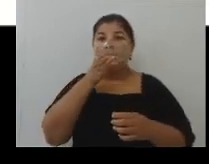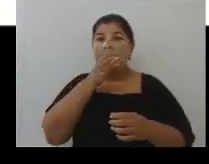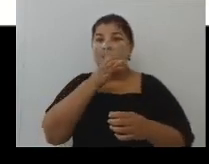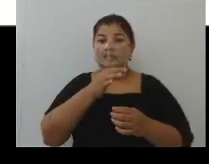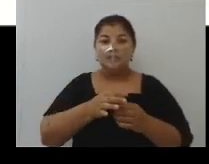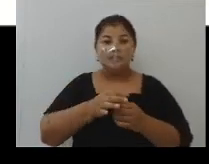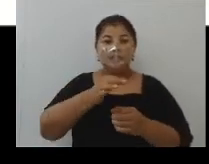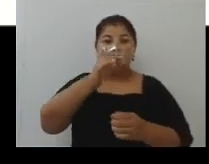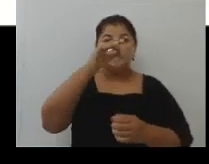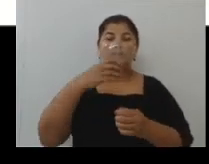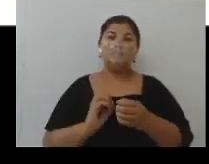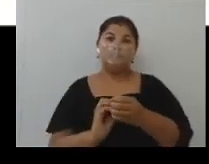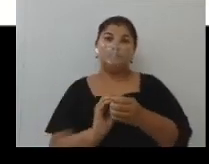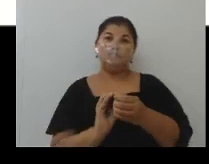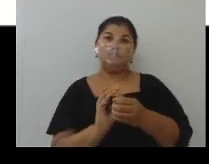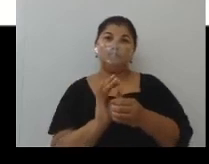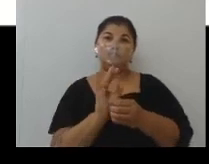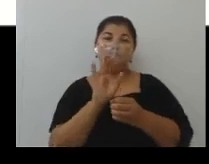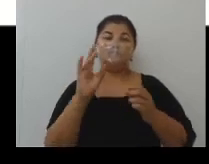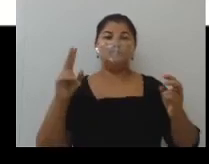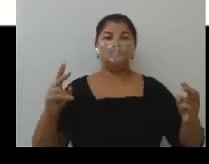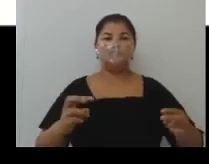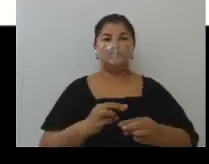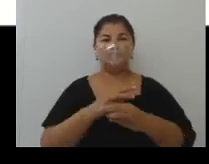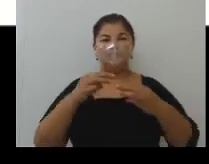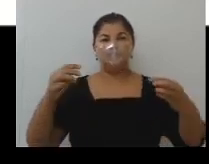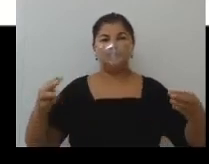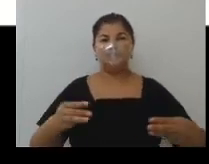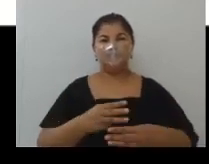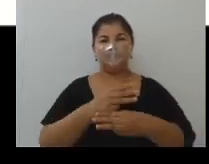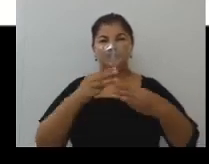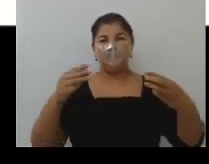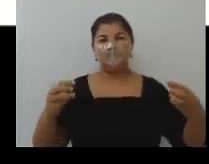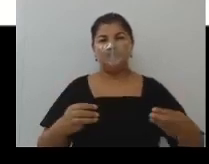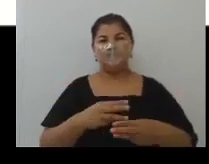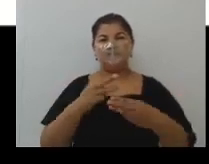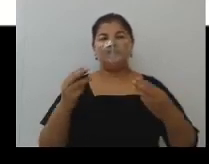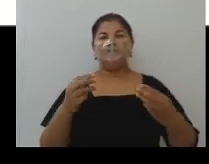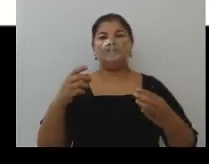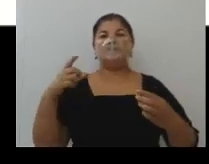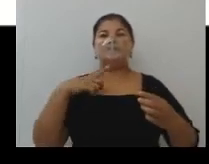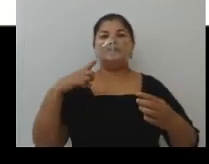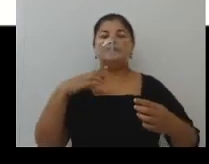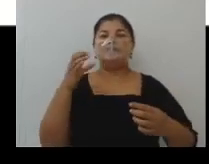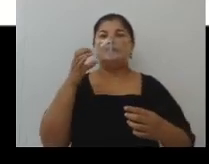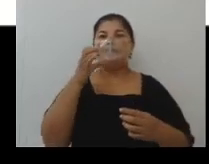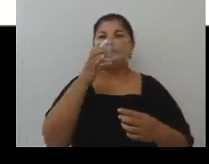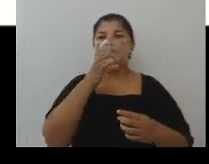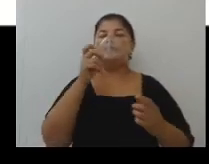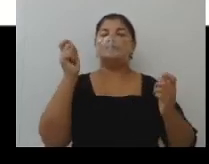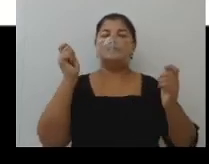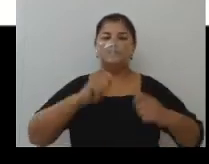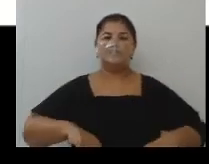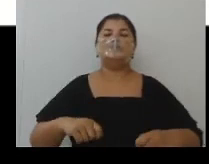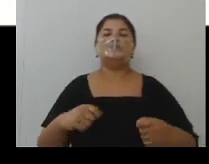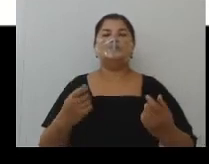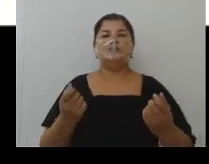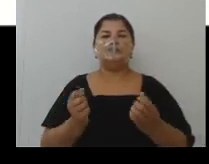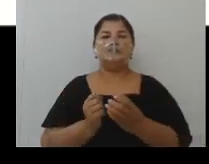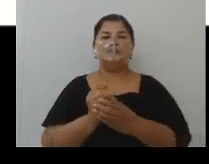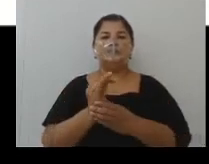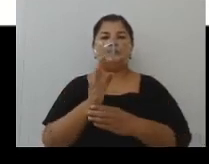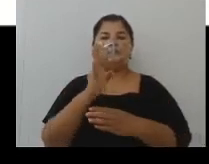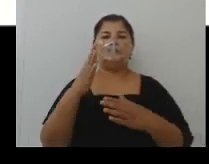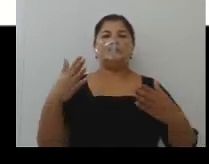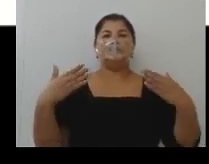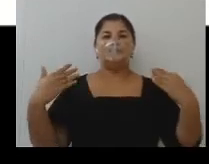o transporte da energia. O material aquecido é quem transporta o calor. E agora vem o terceiro e o mais